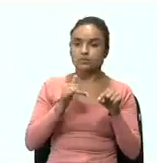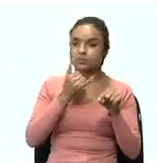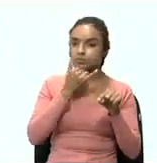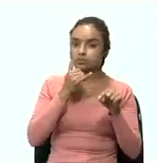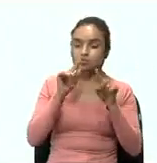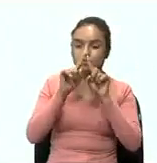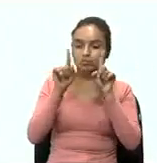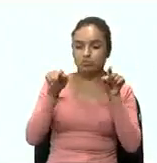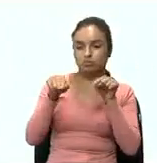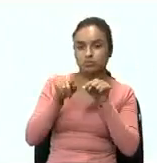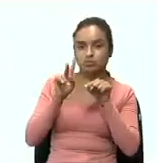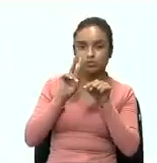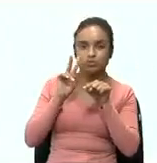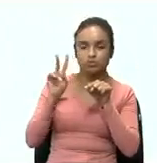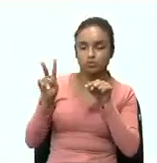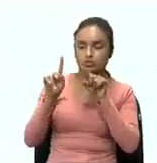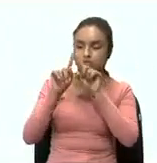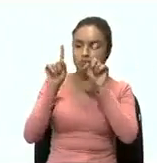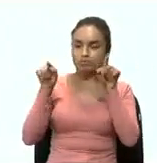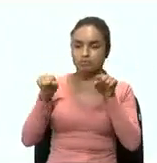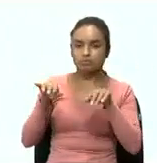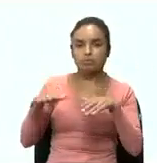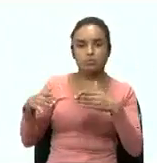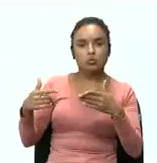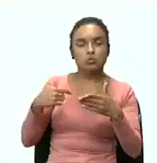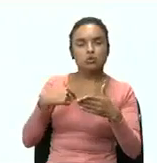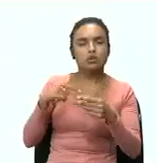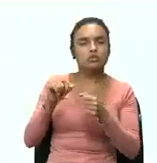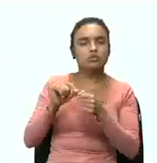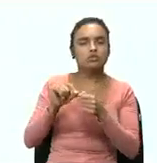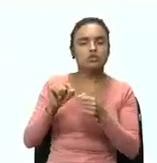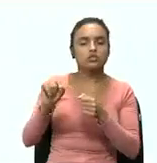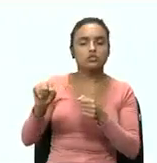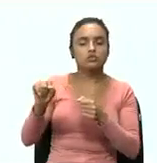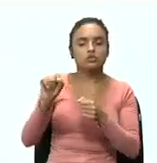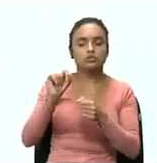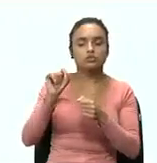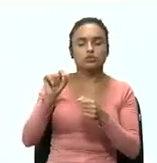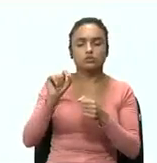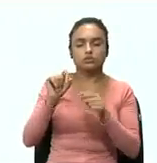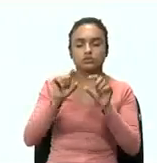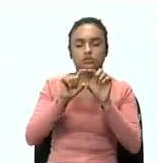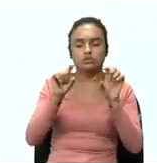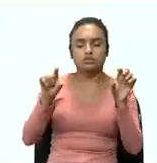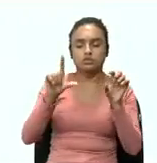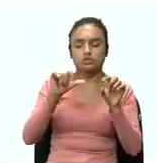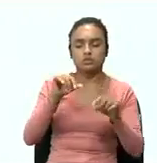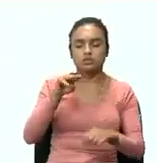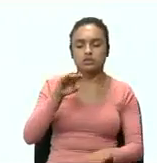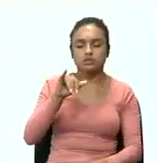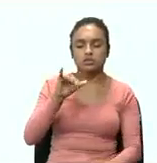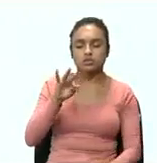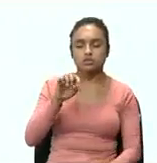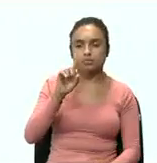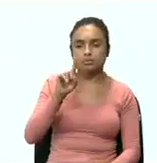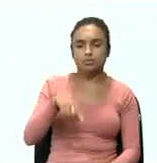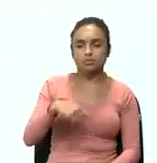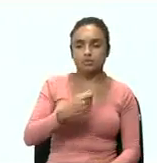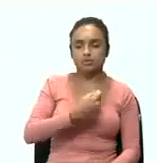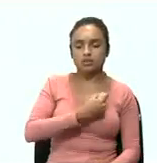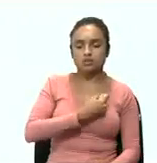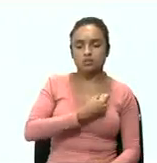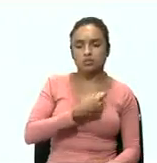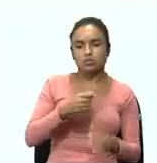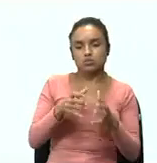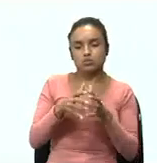seguinte maneira, né? Quando eu aplico o limite aqui, o que eu vou ter? um número muito grande, então a raiz de um número muito